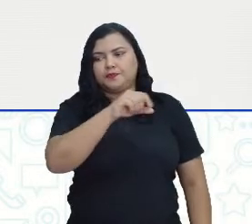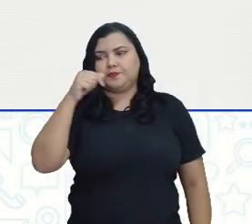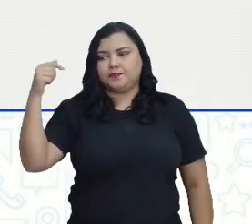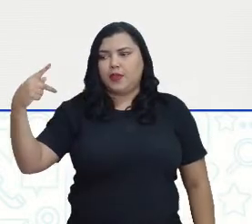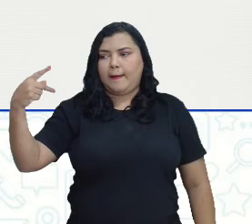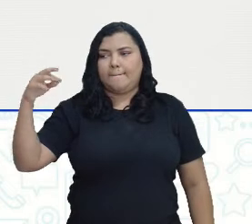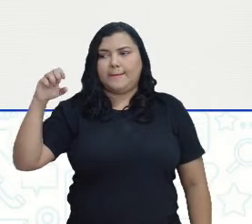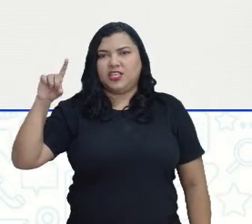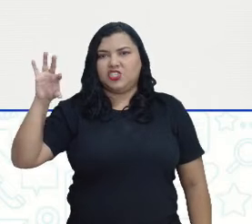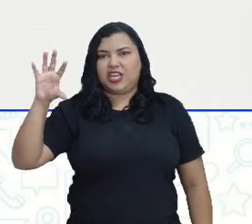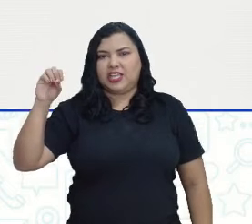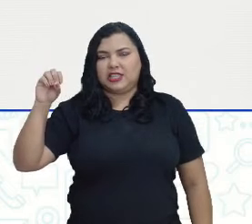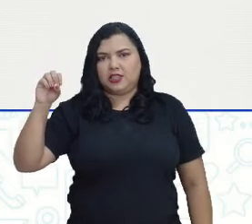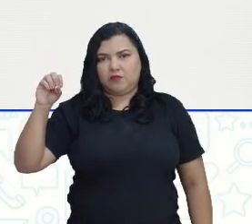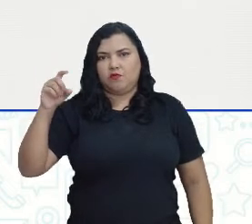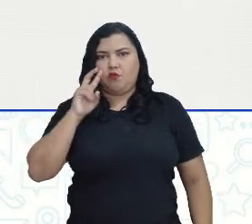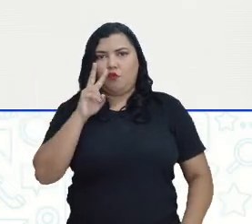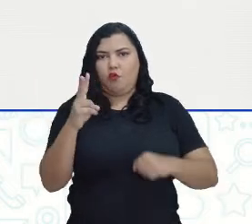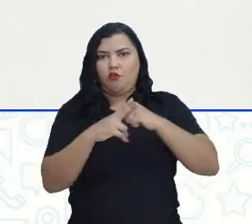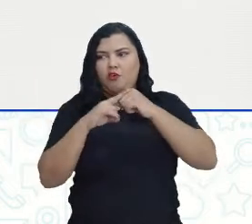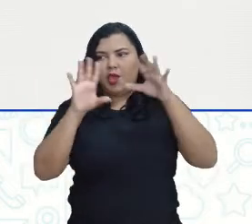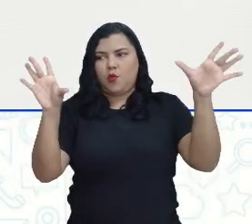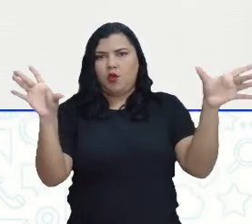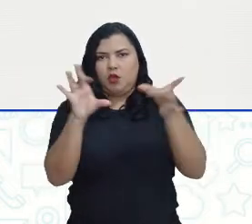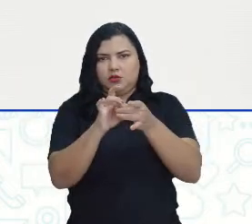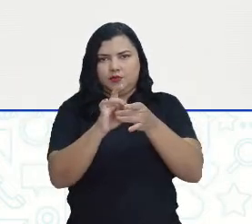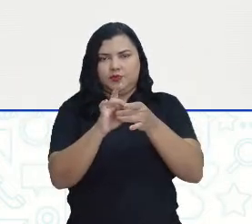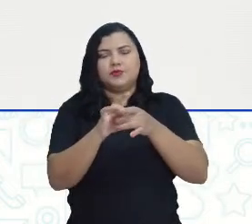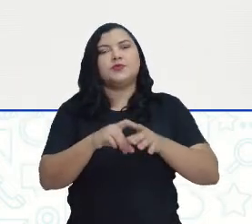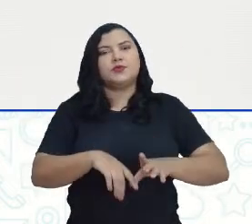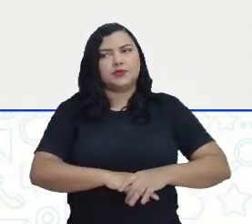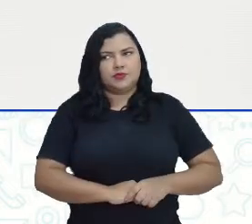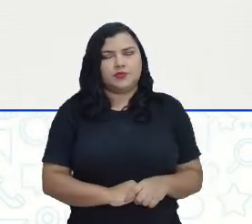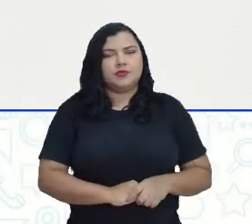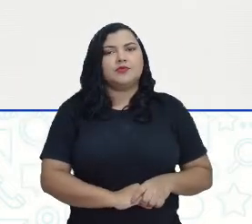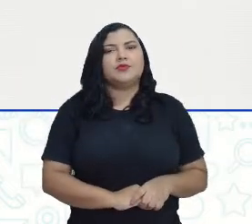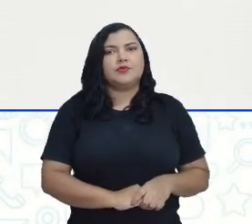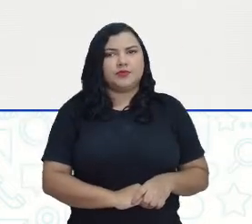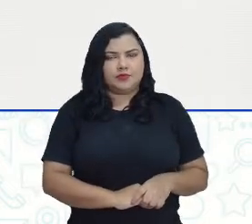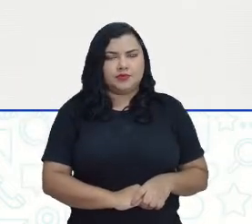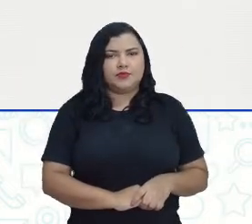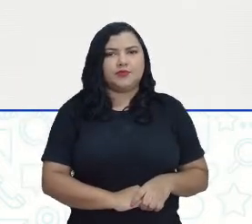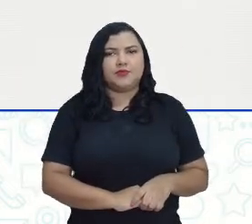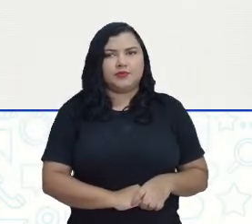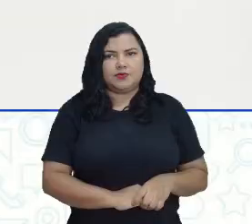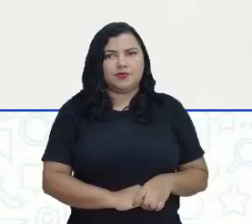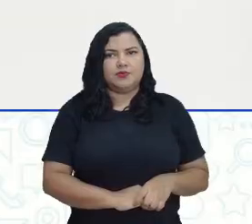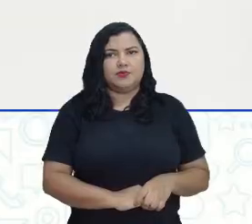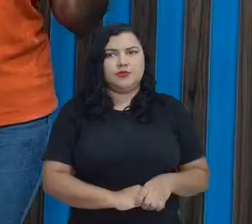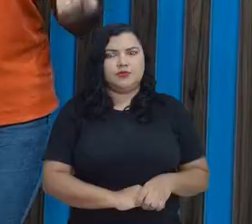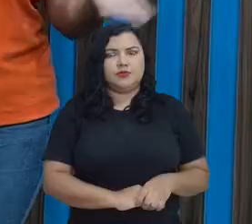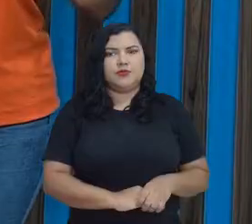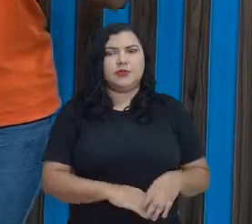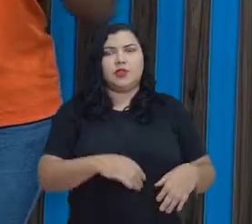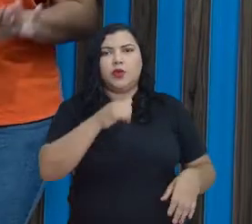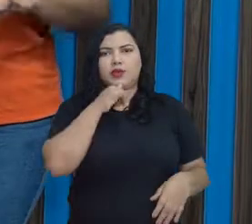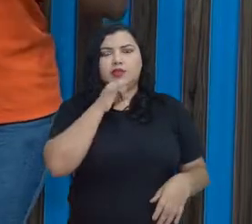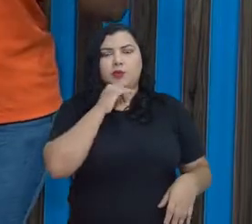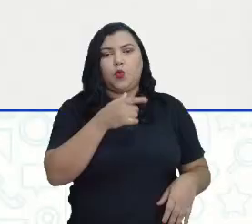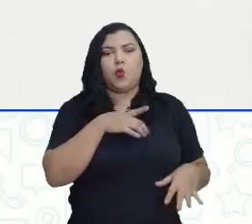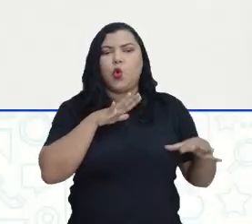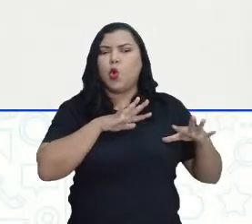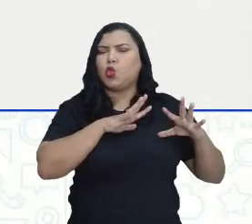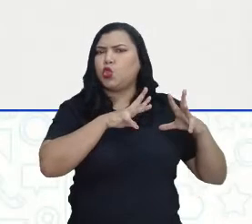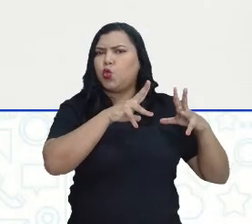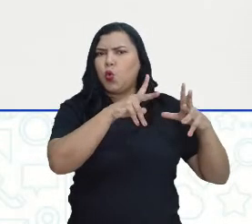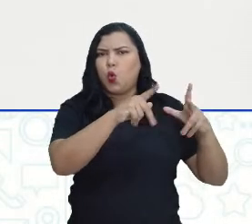o sujeito e o nome que se dá ao sujeito e ao predicativo do sujeito. Então, ó, todos